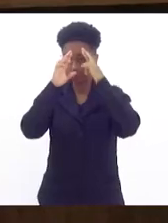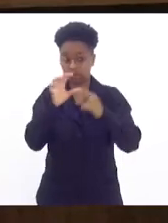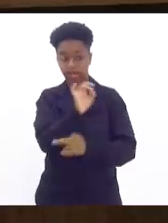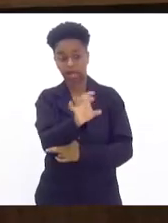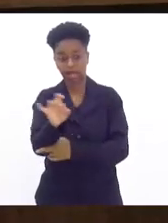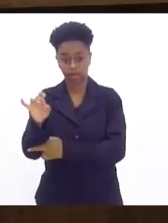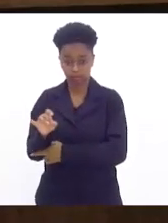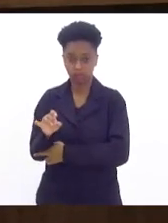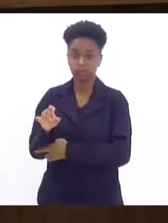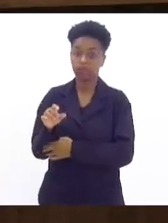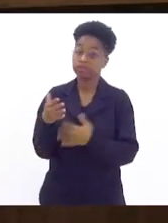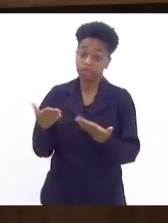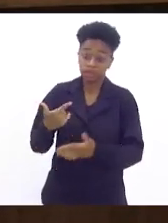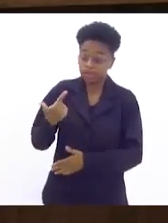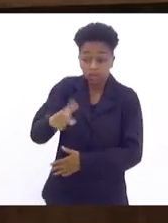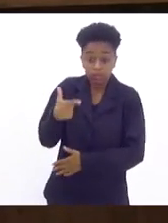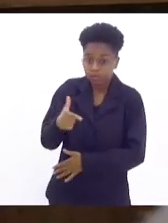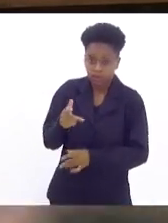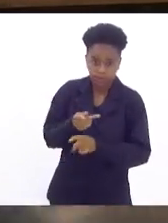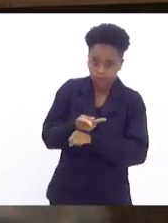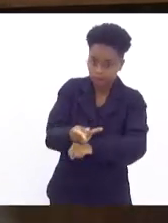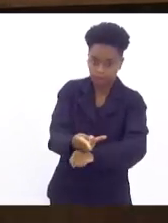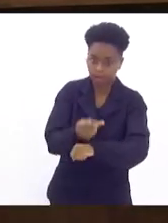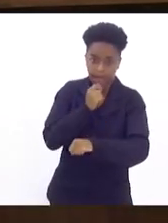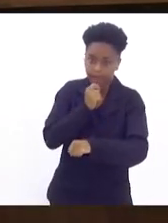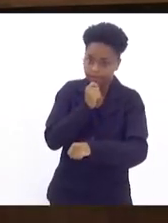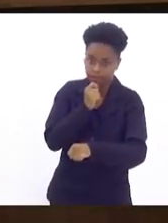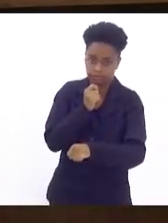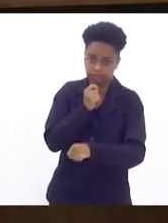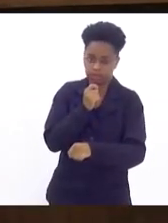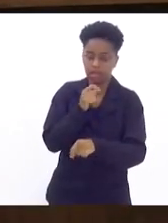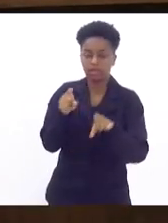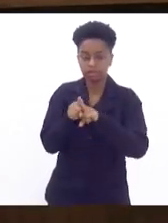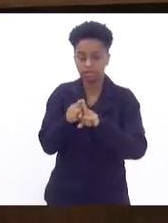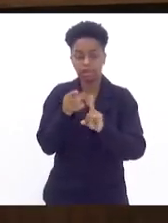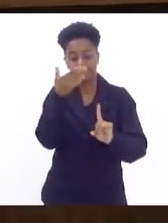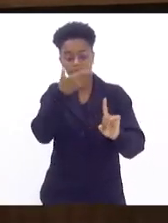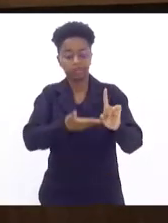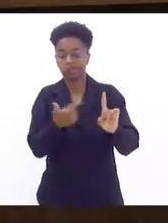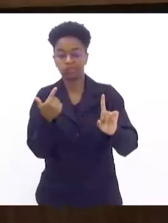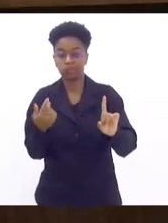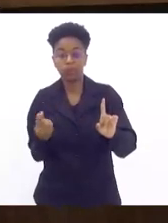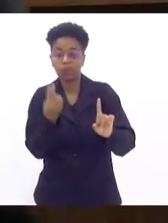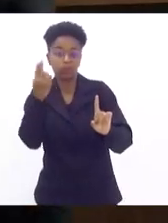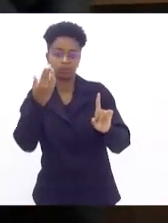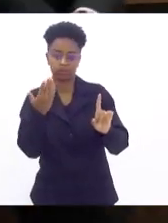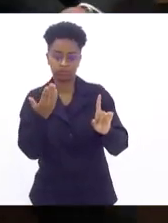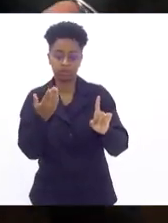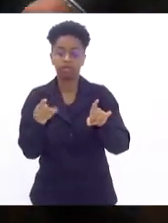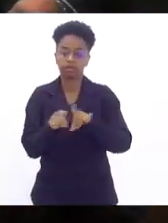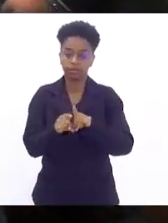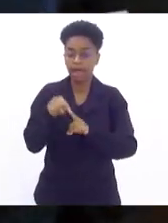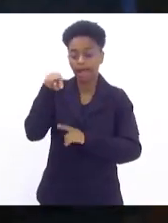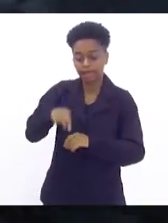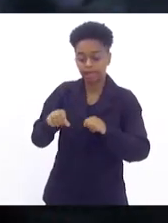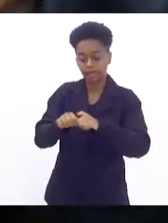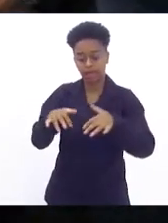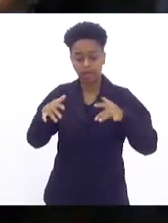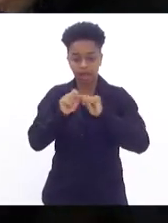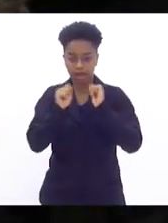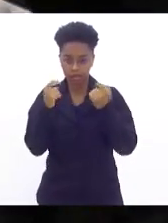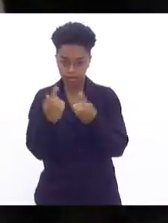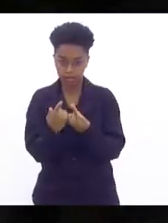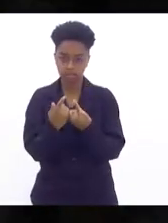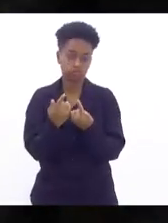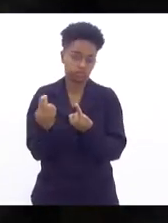um prêmio repito que não existe um prêmio fake que diz prestigia a homenageada e desprestigia a casa e aí ele